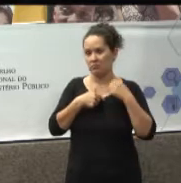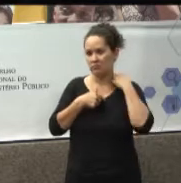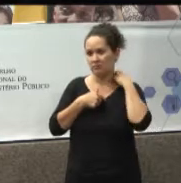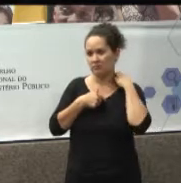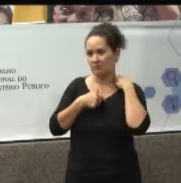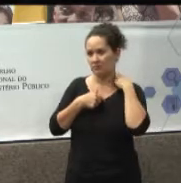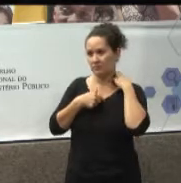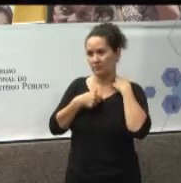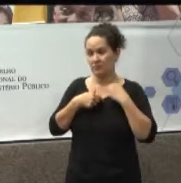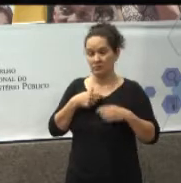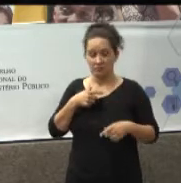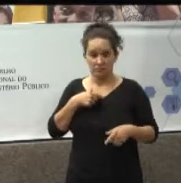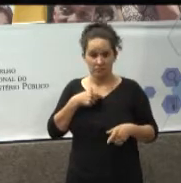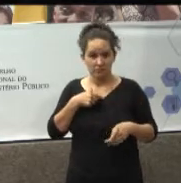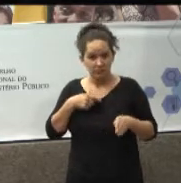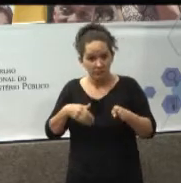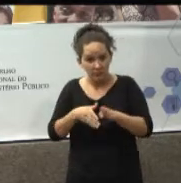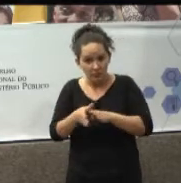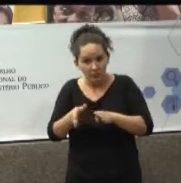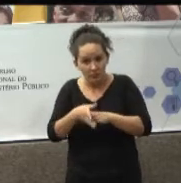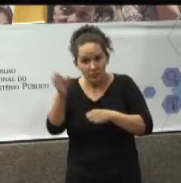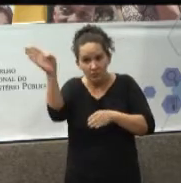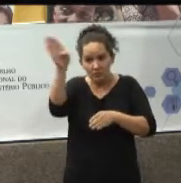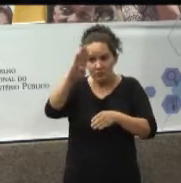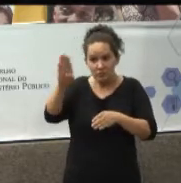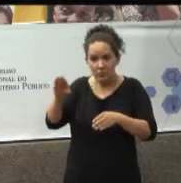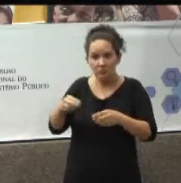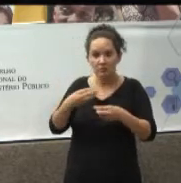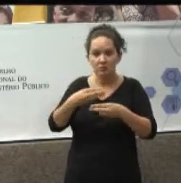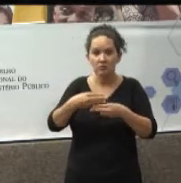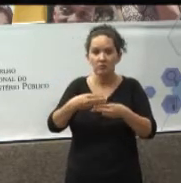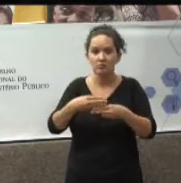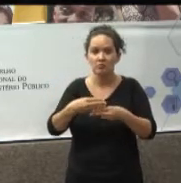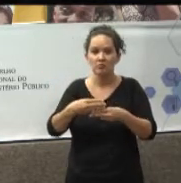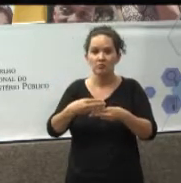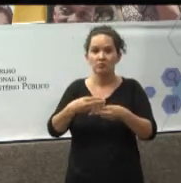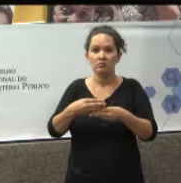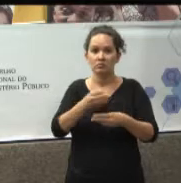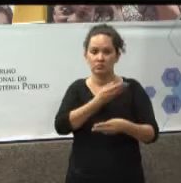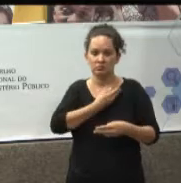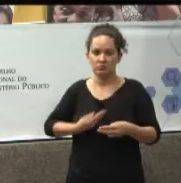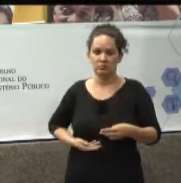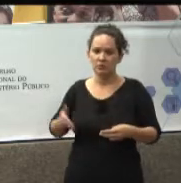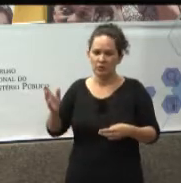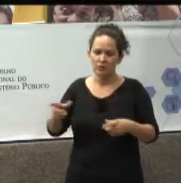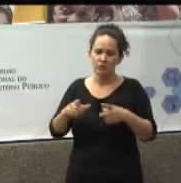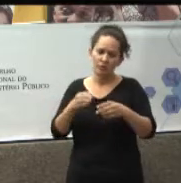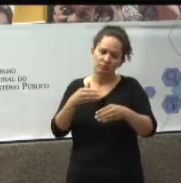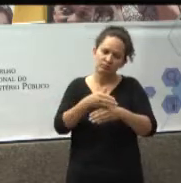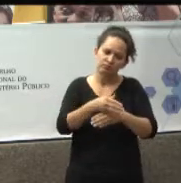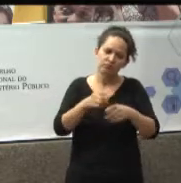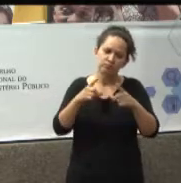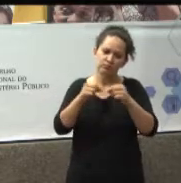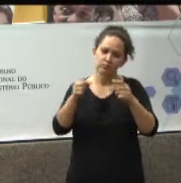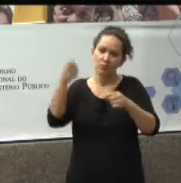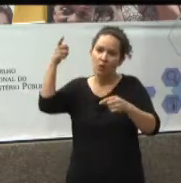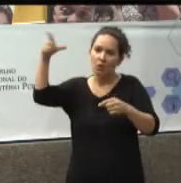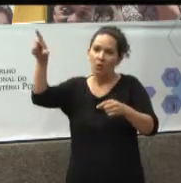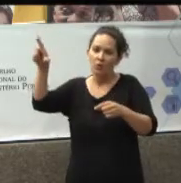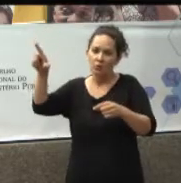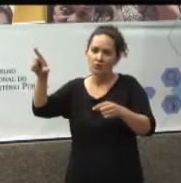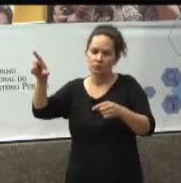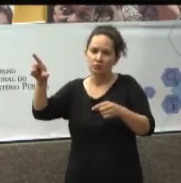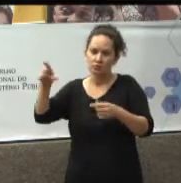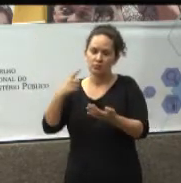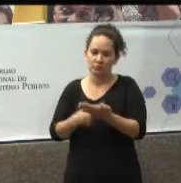domingo o conselho nacional do ministério público têm me perguntado sobre passagens e hospedagem eu já estava em brasília para um outro compromisso do